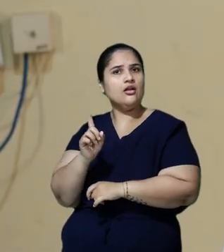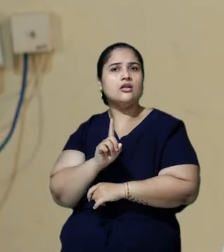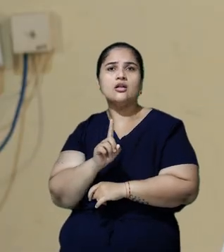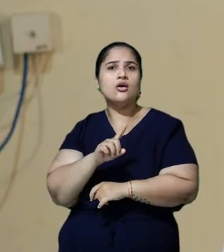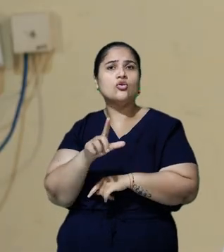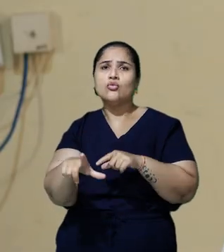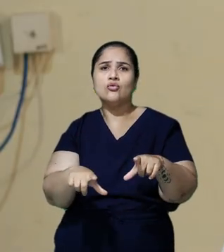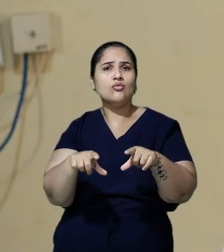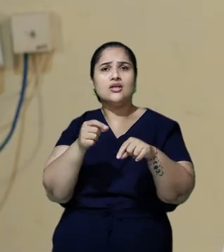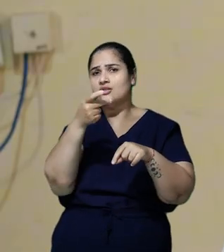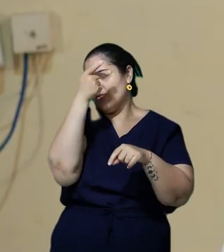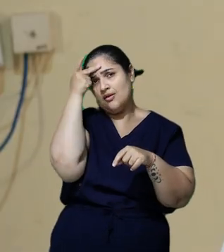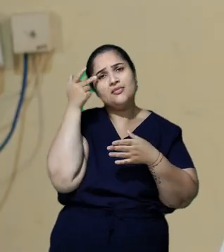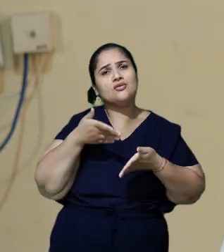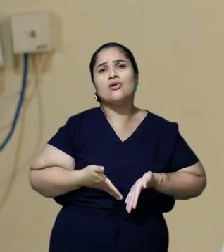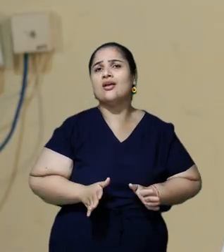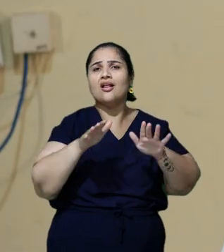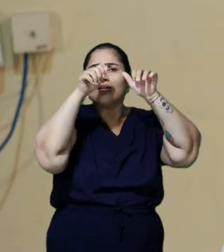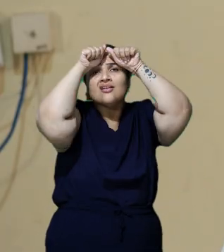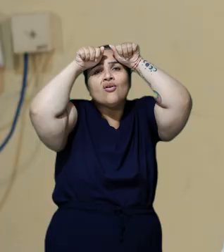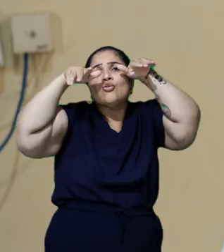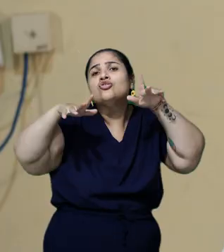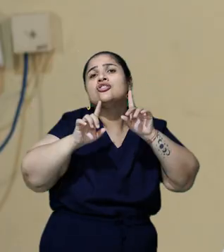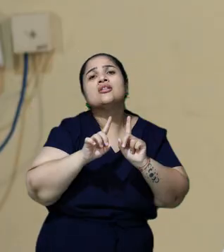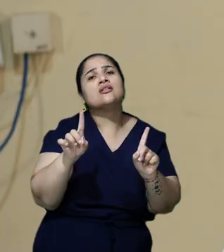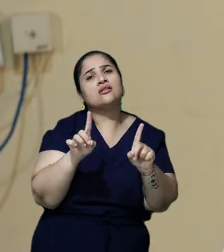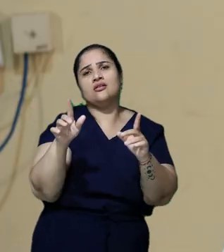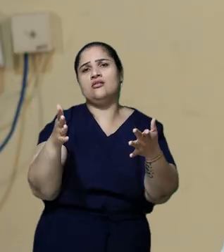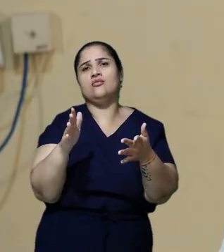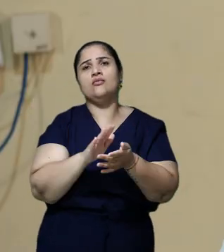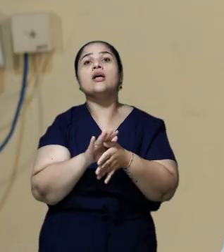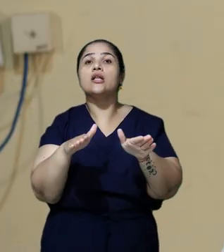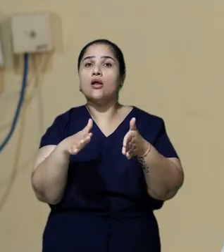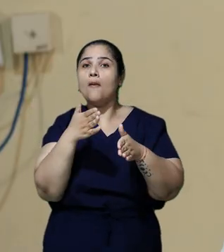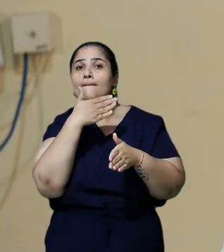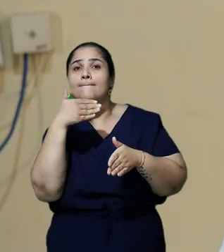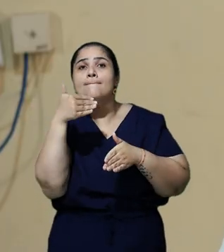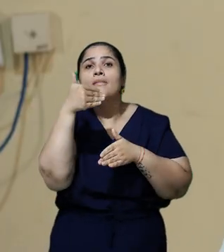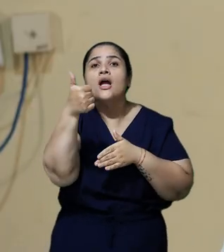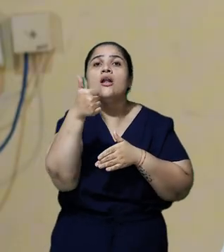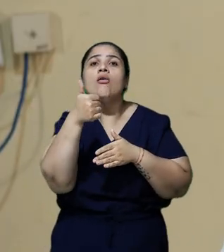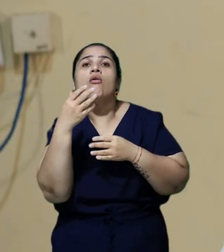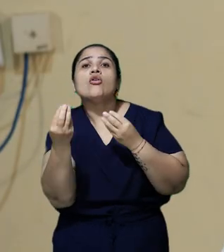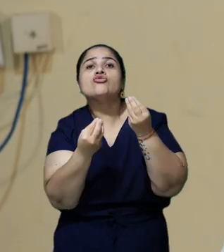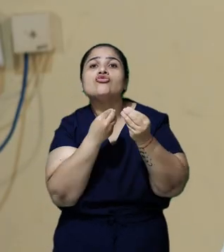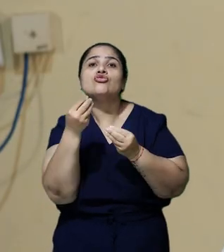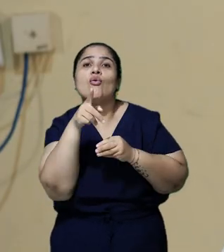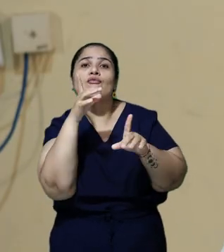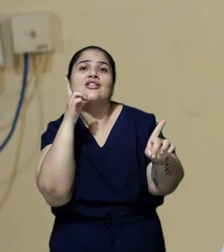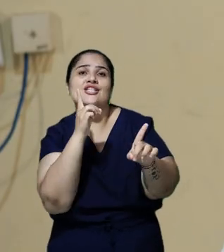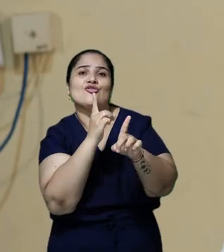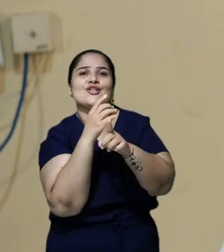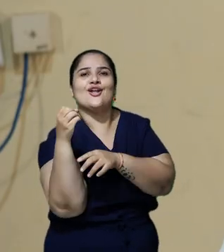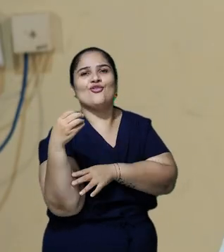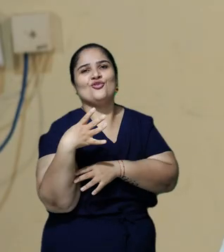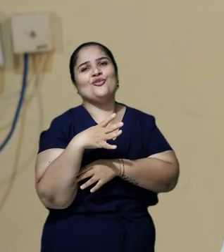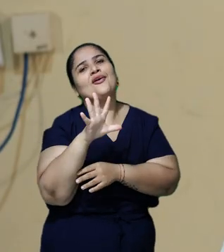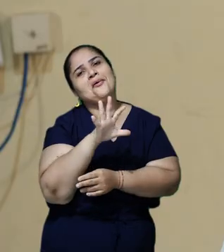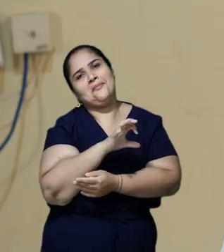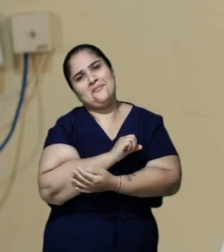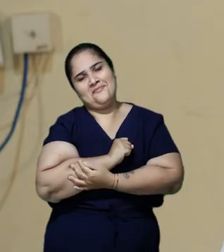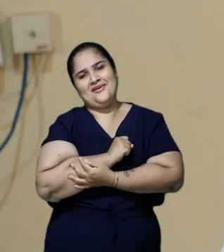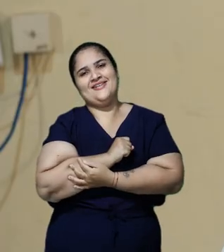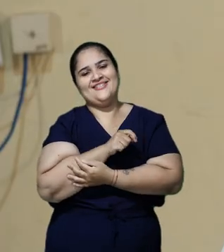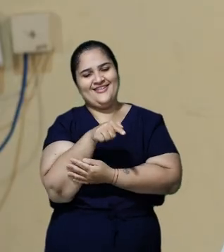escolha de quem nasceu autista. Então a melhor forma de você descobrir o novo é amando